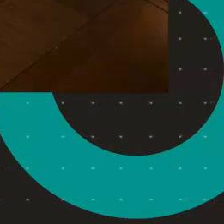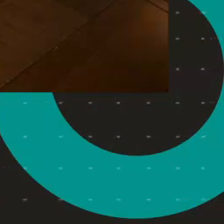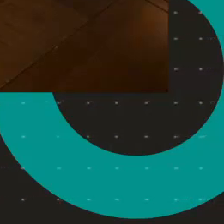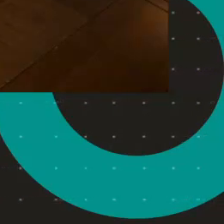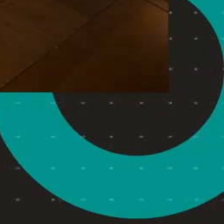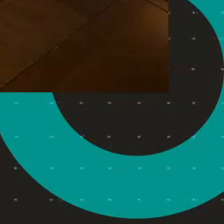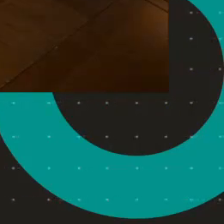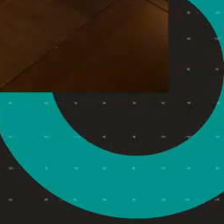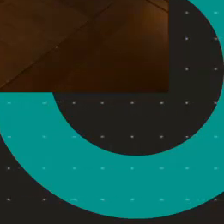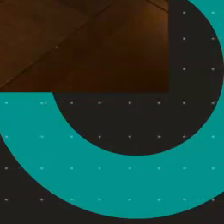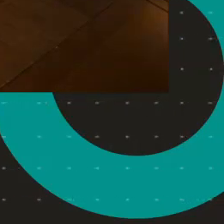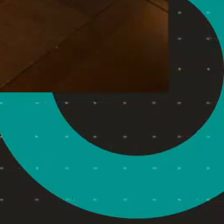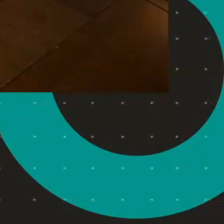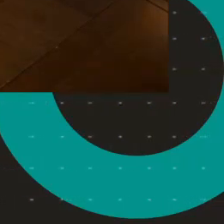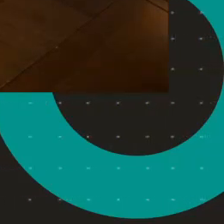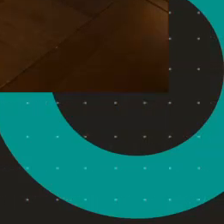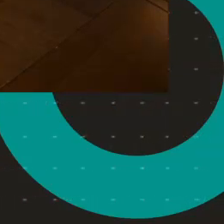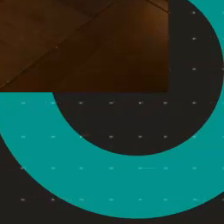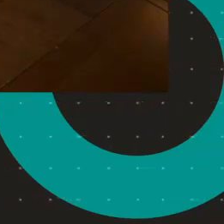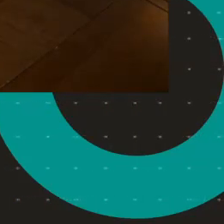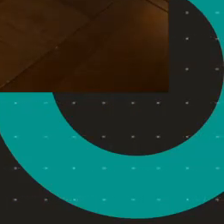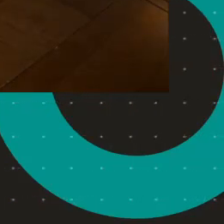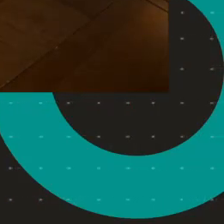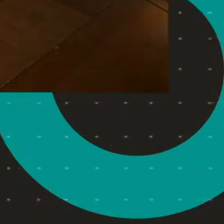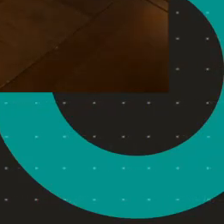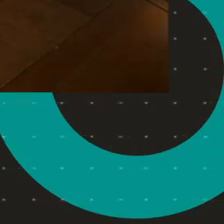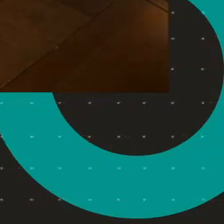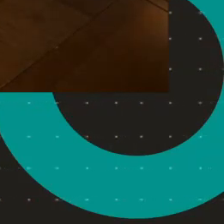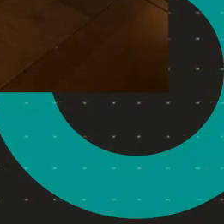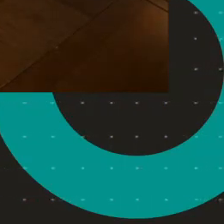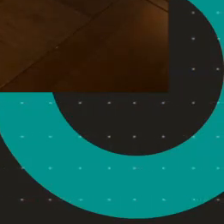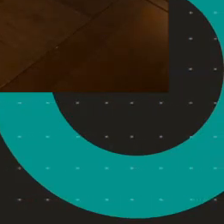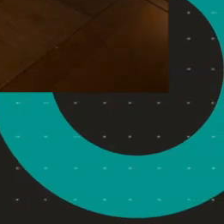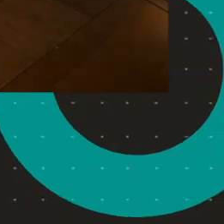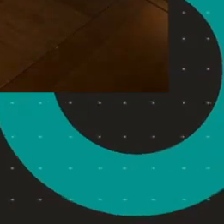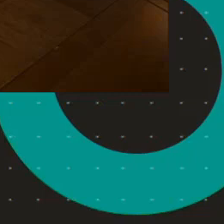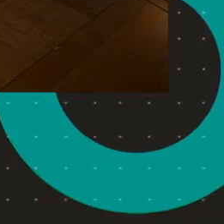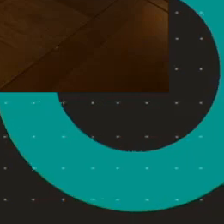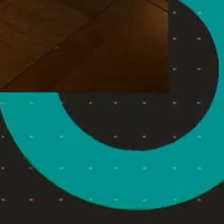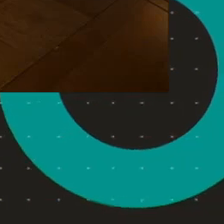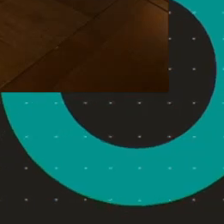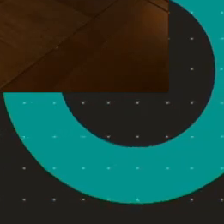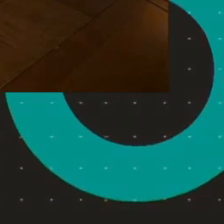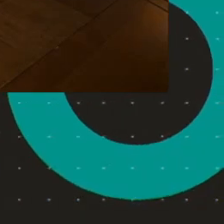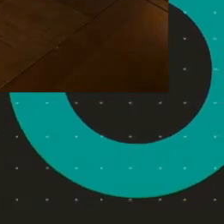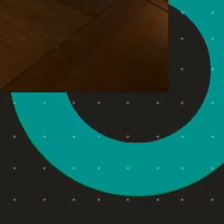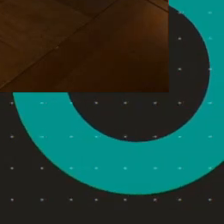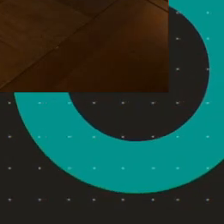incríveis. Cadê? Muito obrigada. Obrigada. Foi uma delícia. Toda a produção, todo mundo.